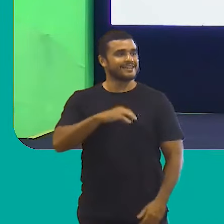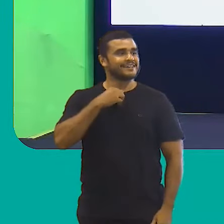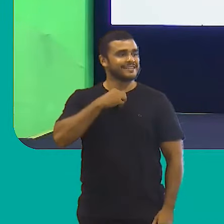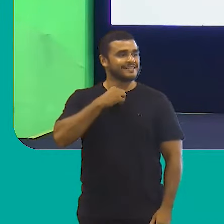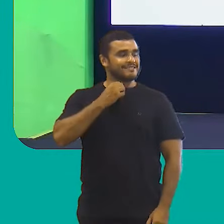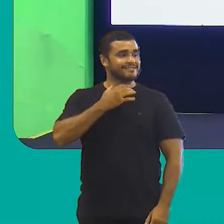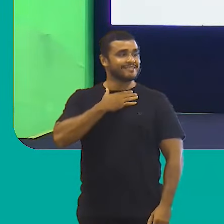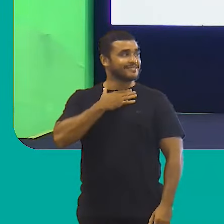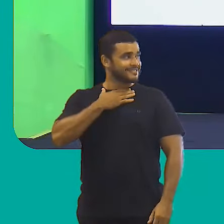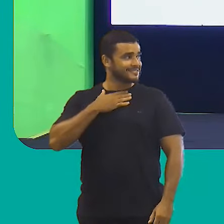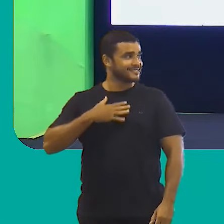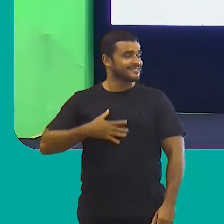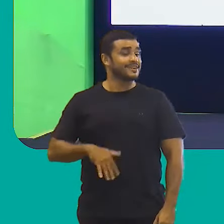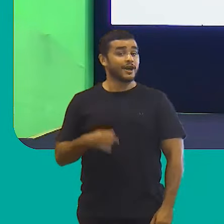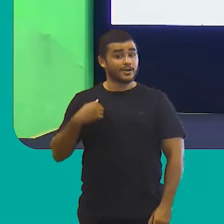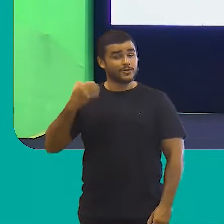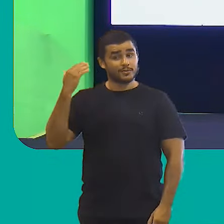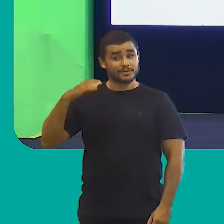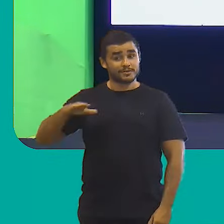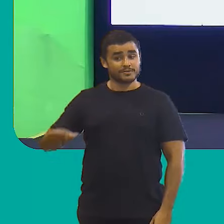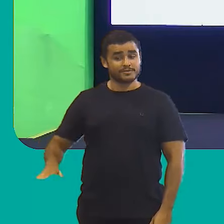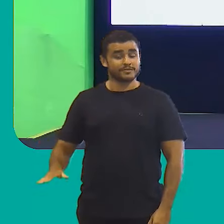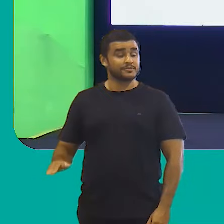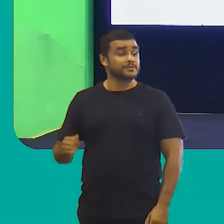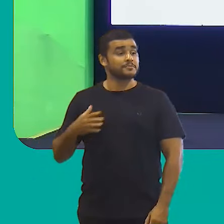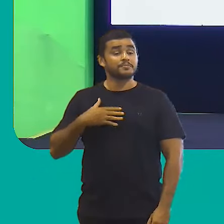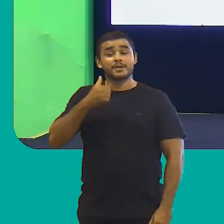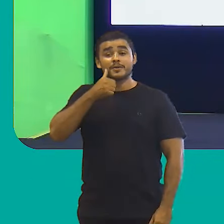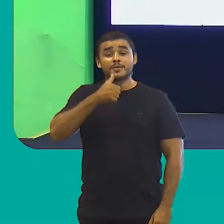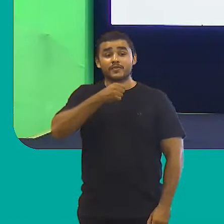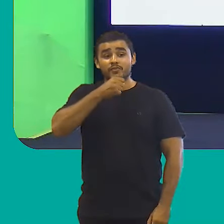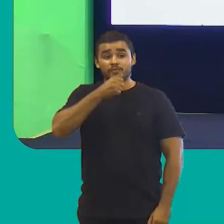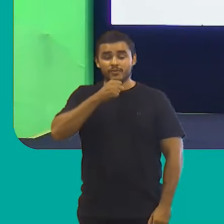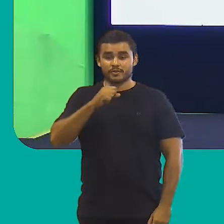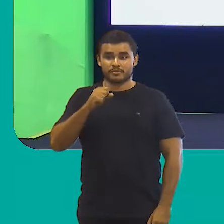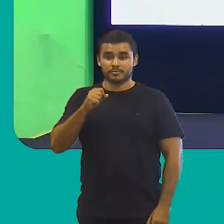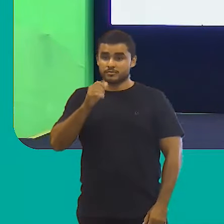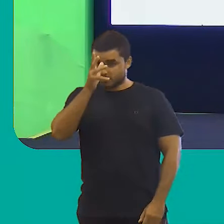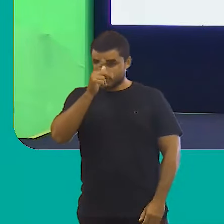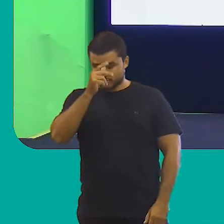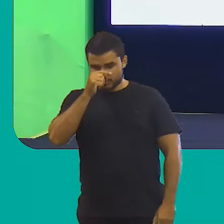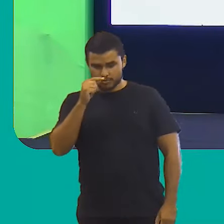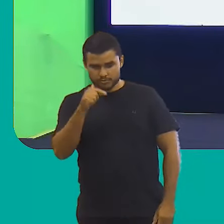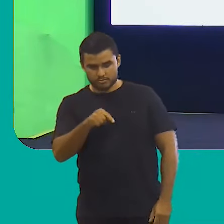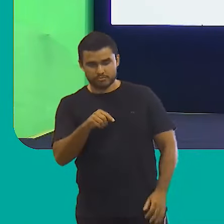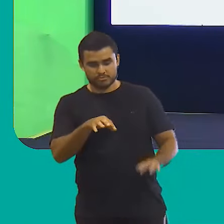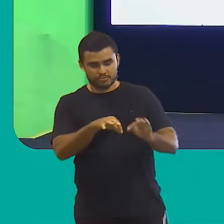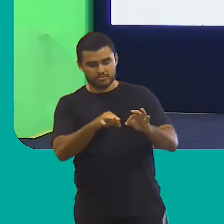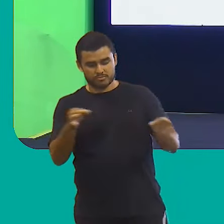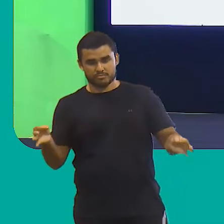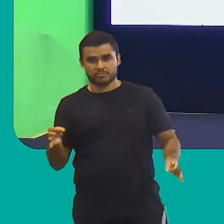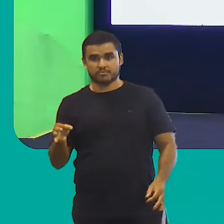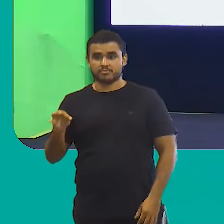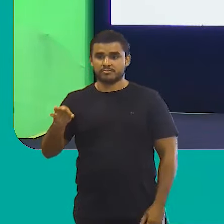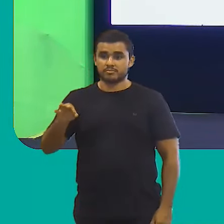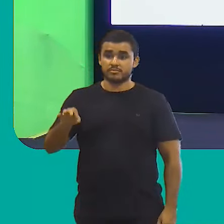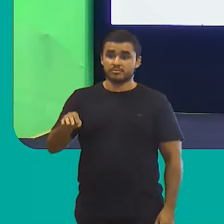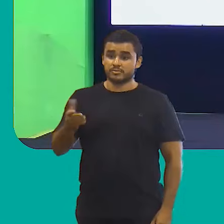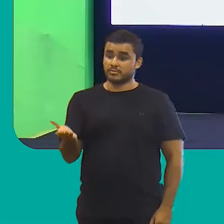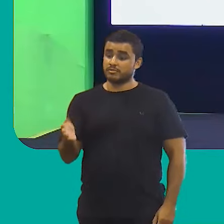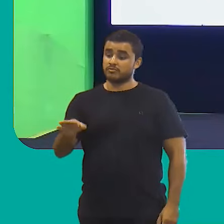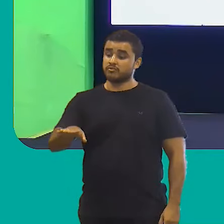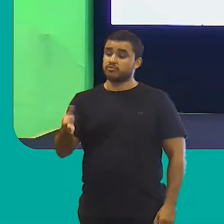mano. Quando eu era pivete, minha avó me fazia pegar a pena da galinha no sítio, aí torrava a pena e comia a pena da